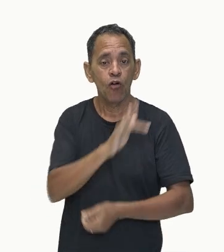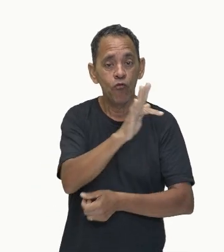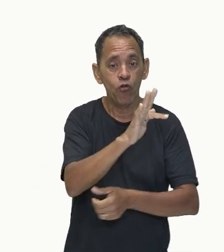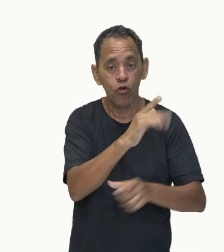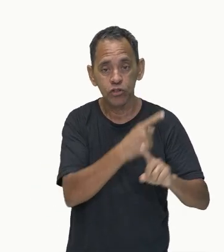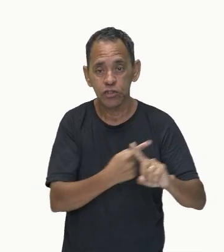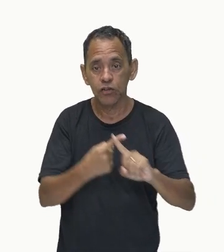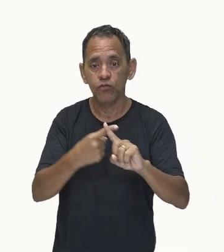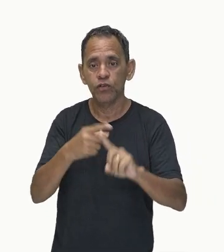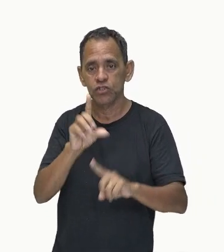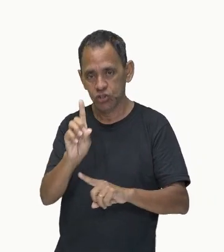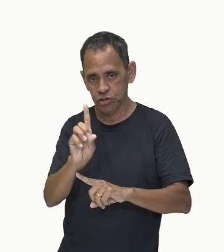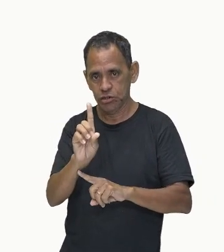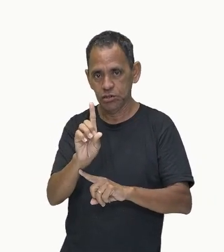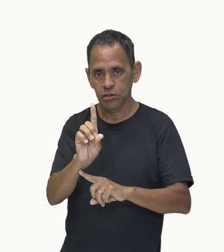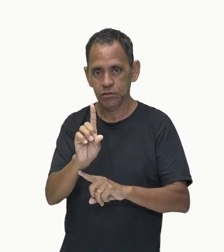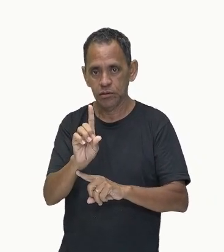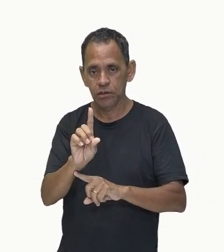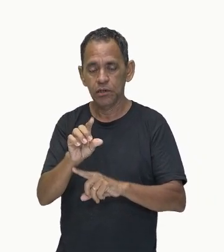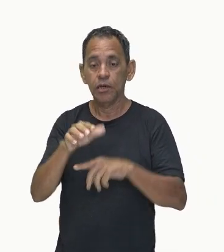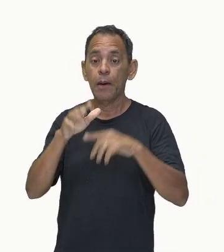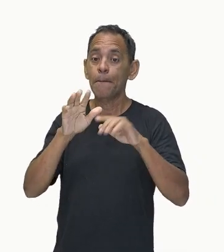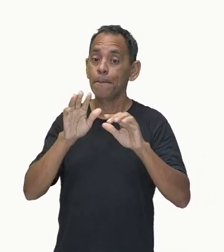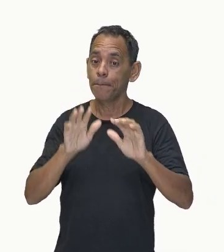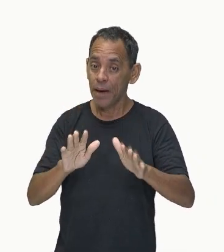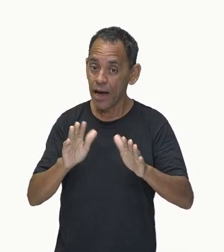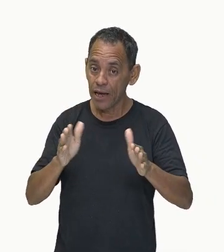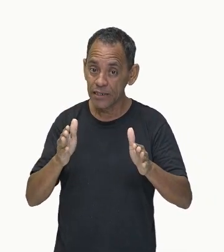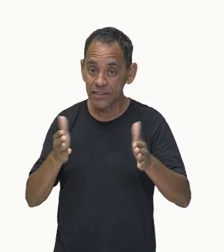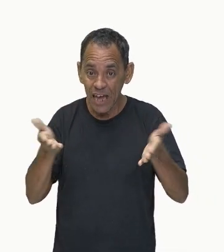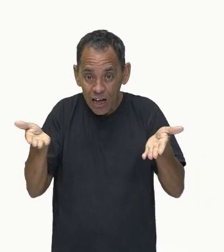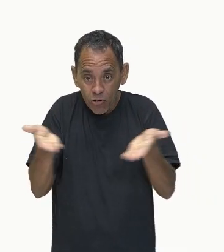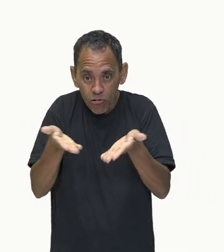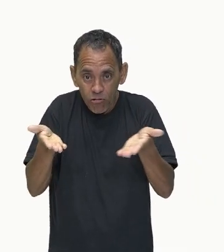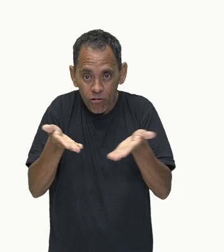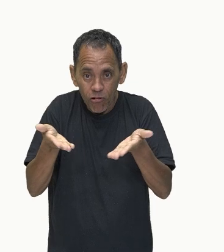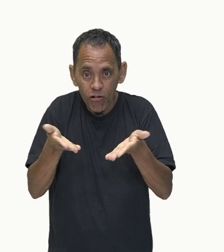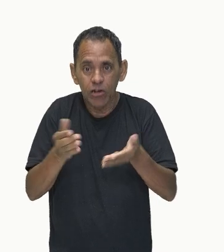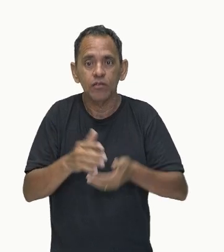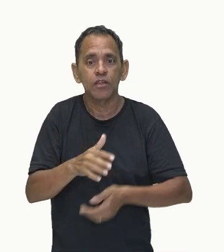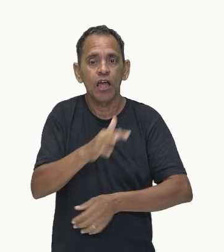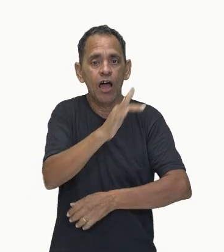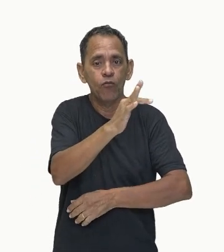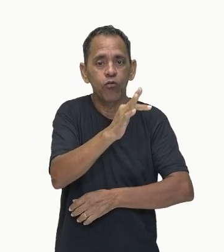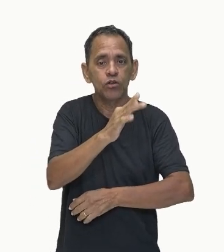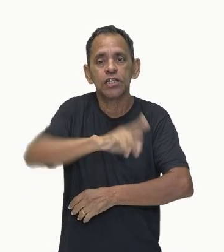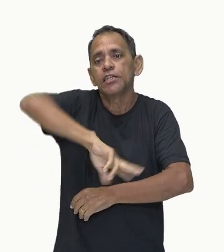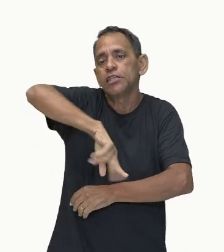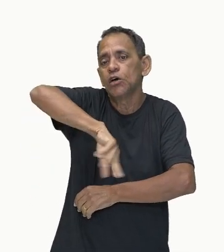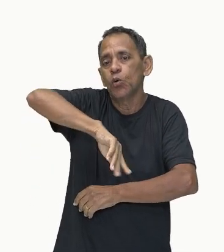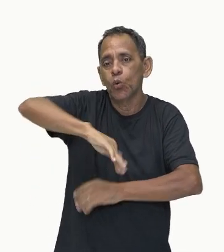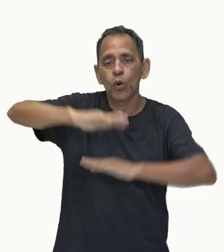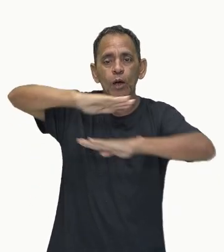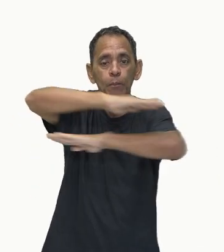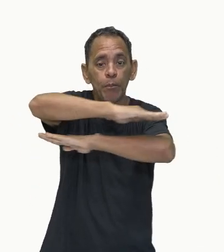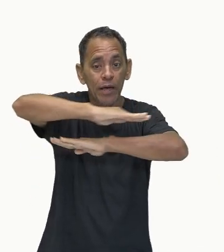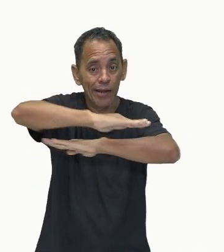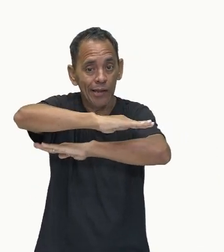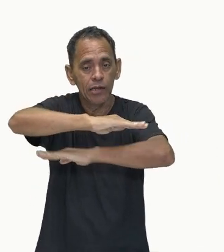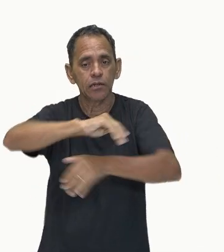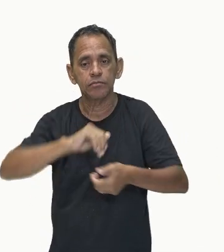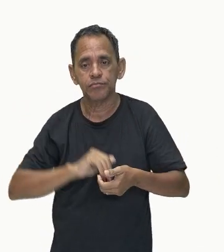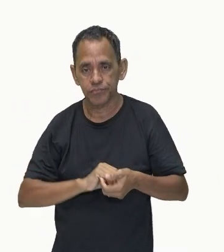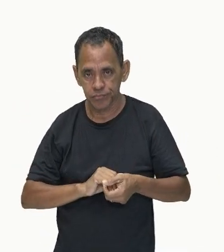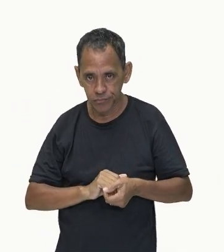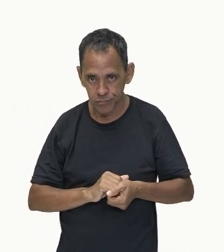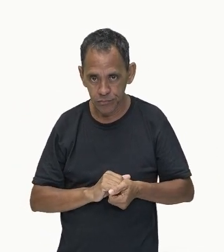a força agora não é paralela ao deslocamento, eu também tenho que colocar esse incremento aqui,